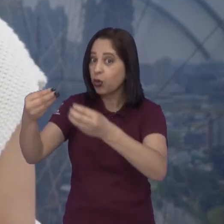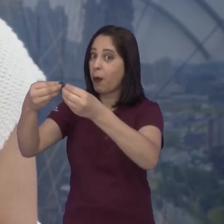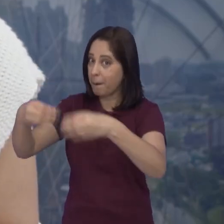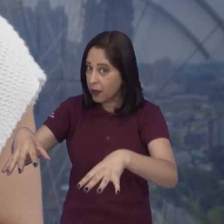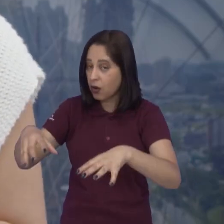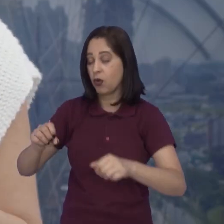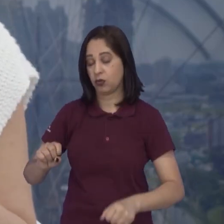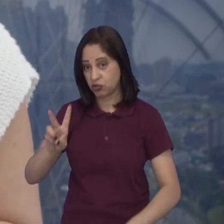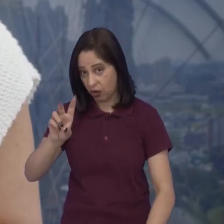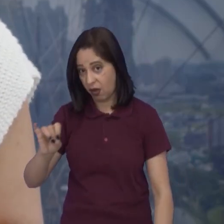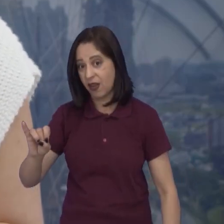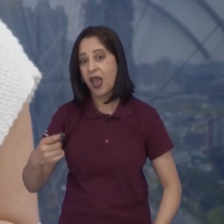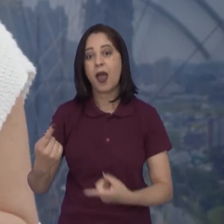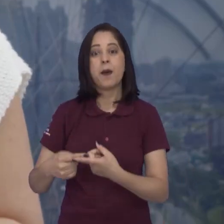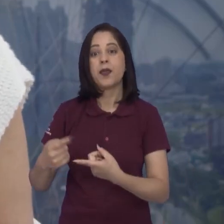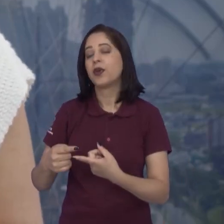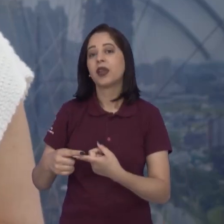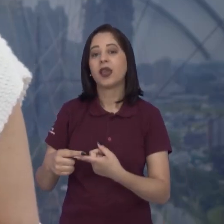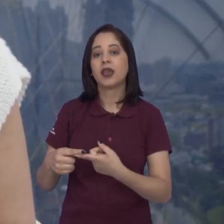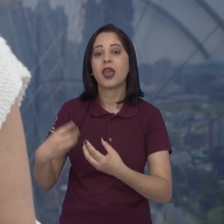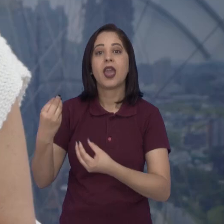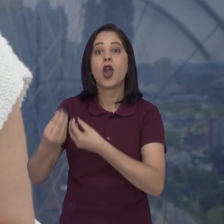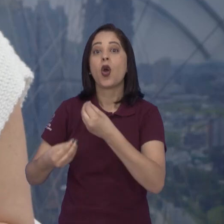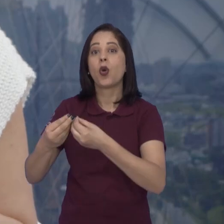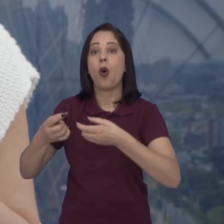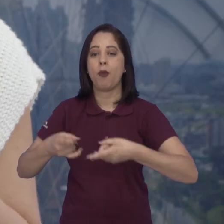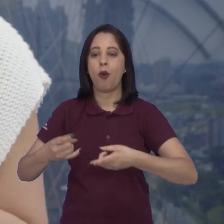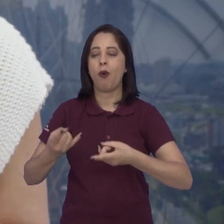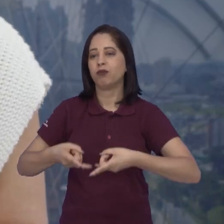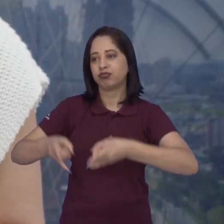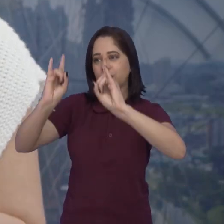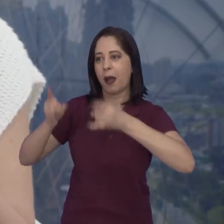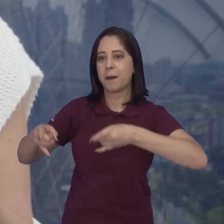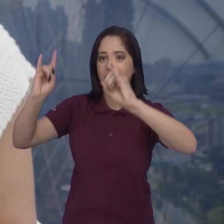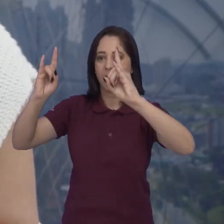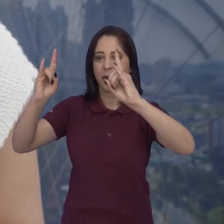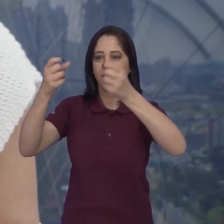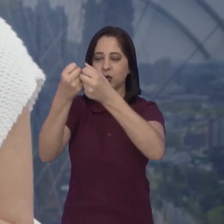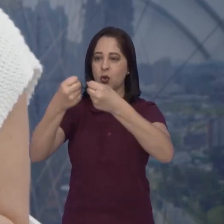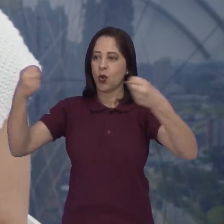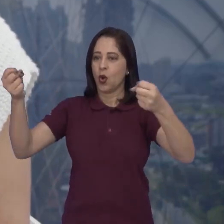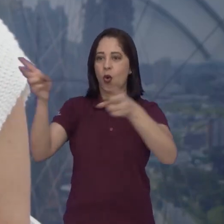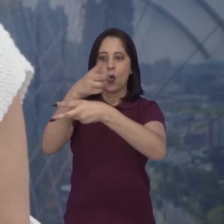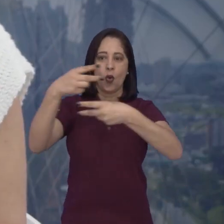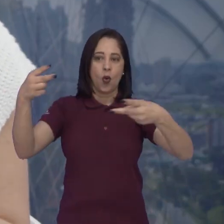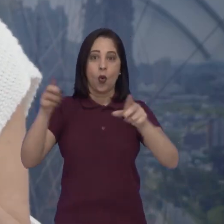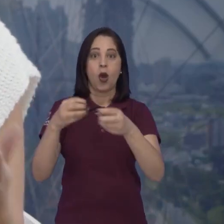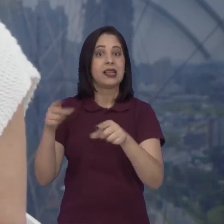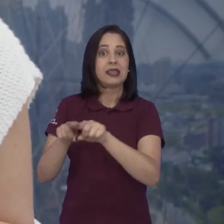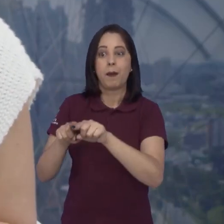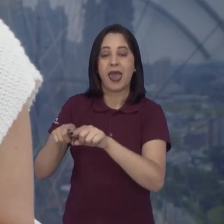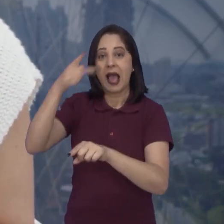próximo, né? Para a circulação de ventilação desses apartamentos, para a circulação de pedestre, para a circulação de automóvel,